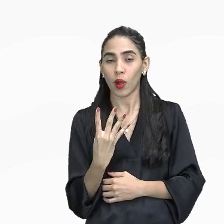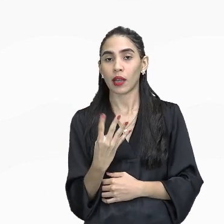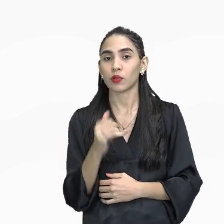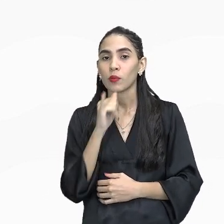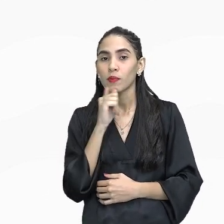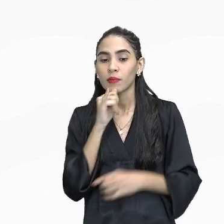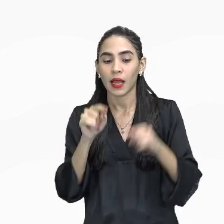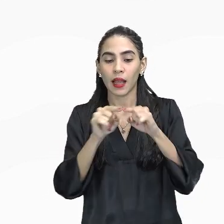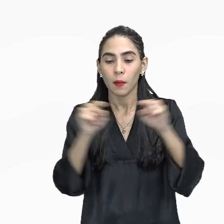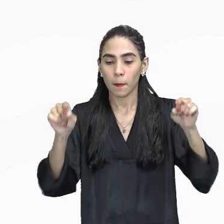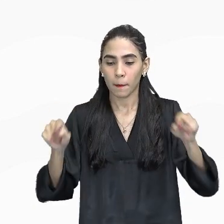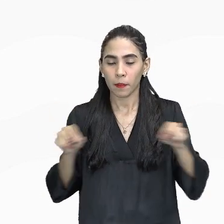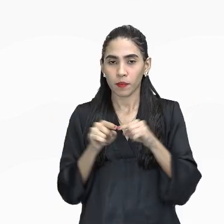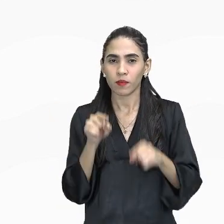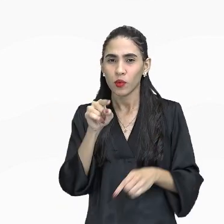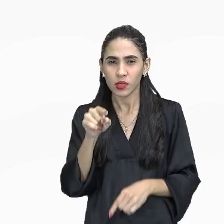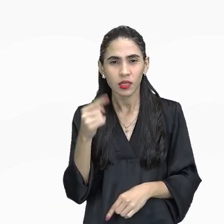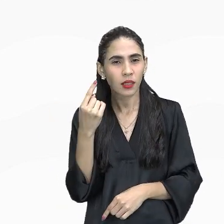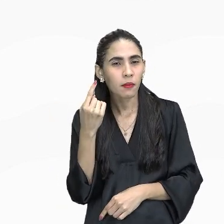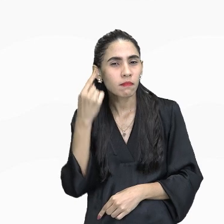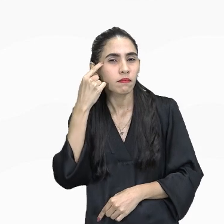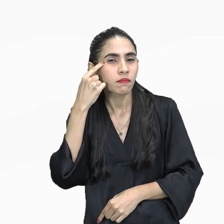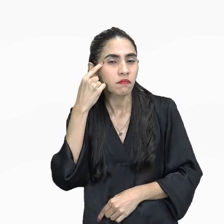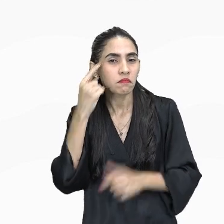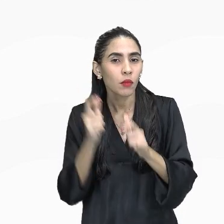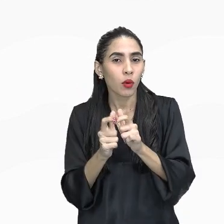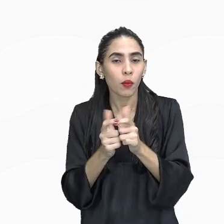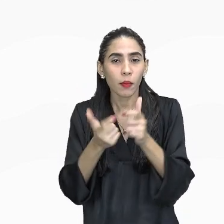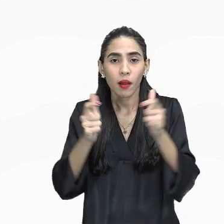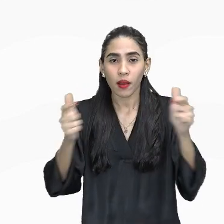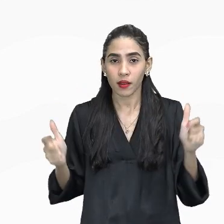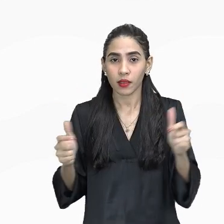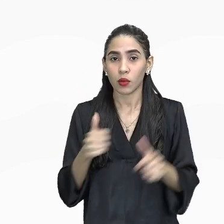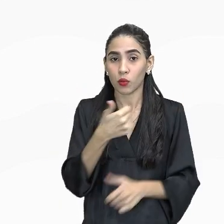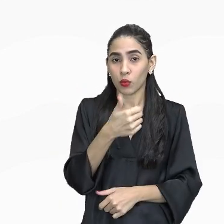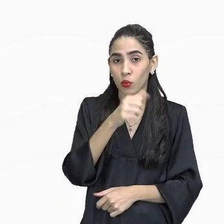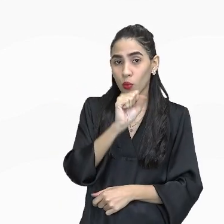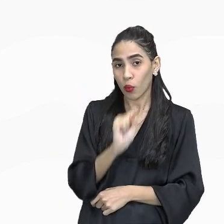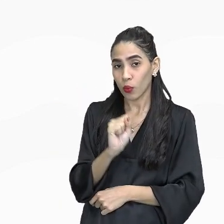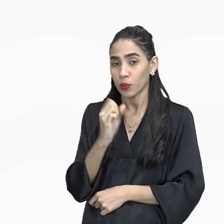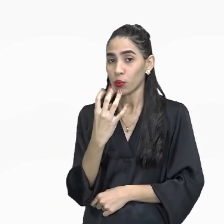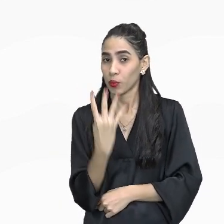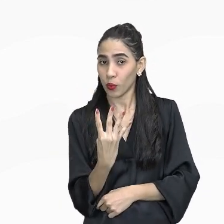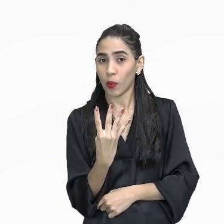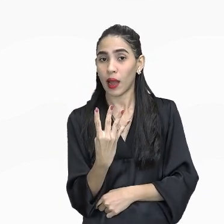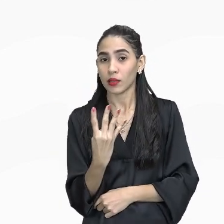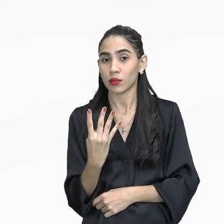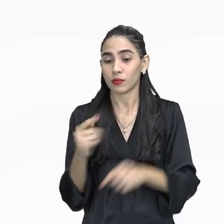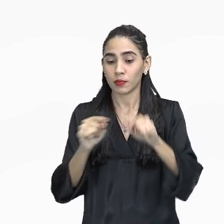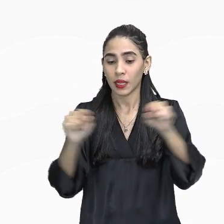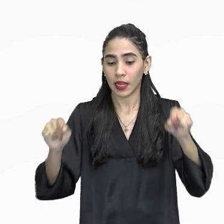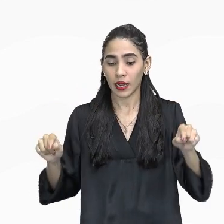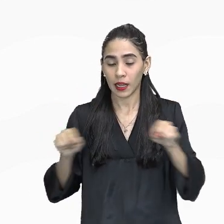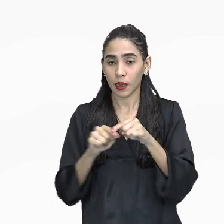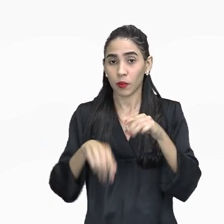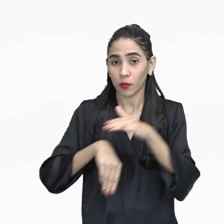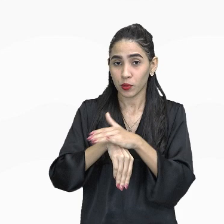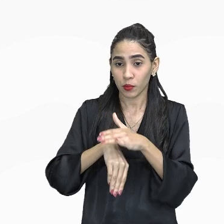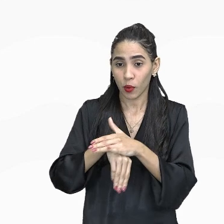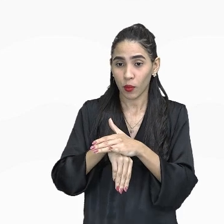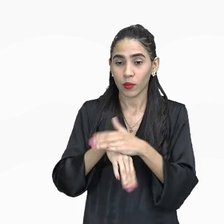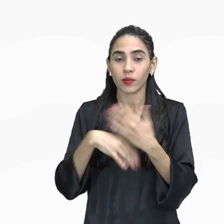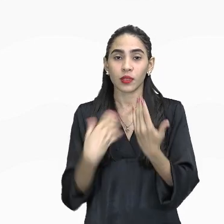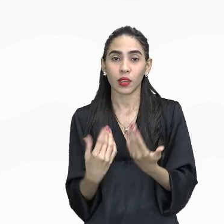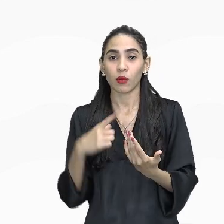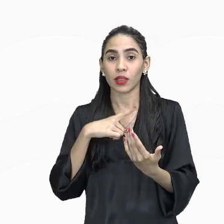de futebol. Vocês conseguem imaginar o tamanho disso? O tamanho de 184 milhões de campos de futebol? A gente tem essa